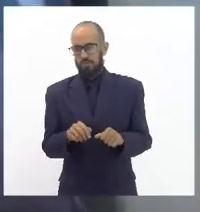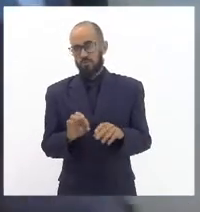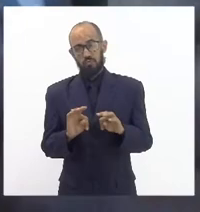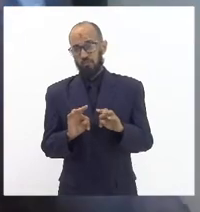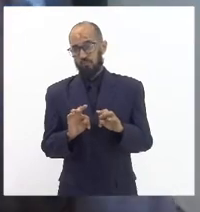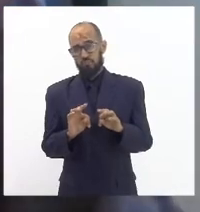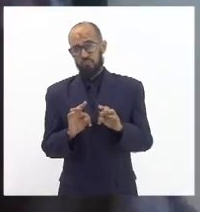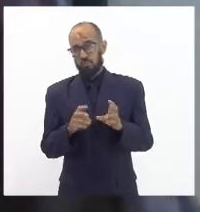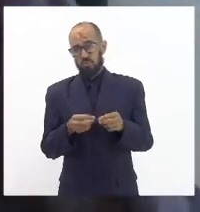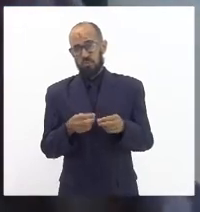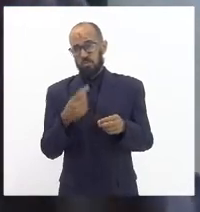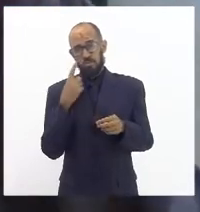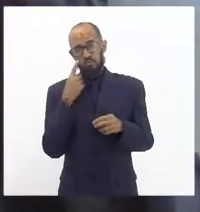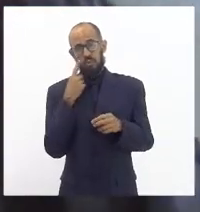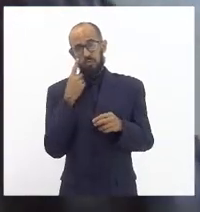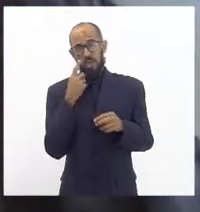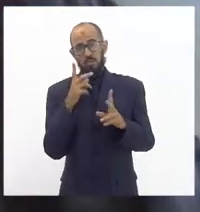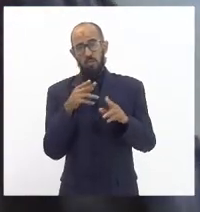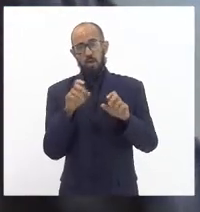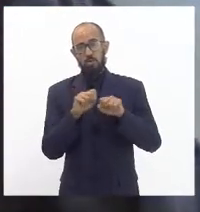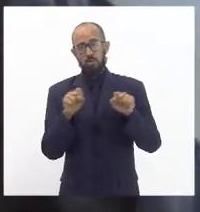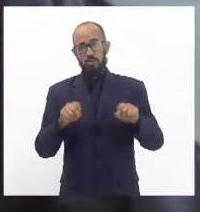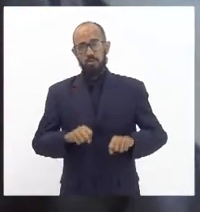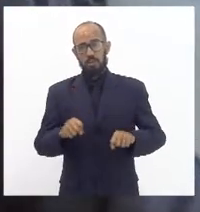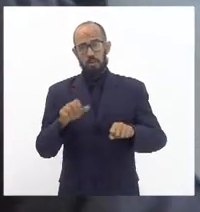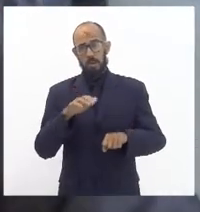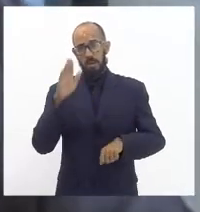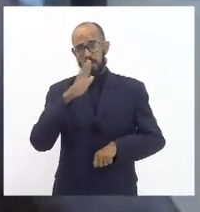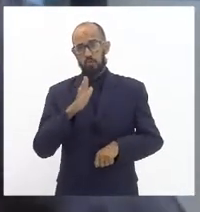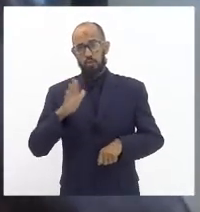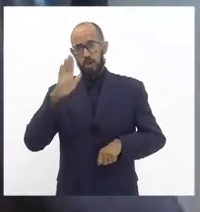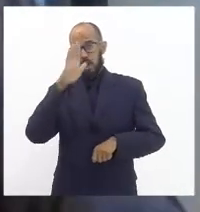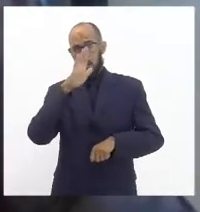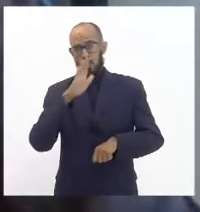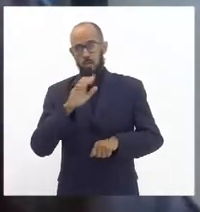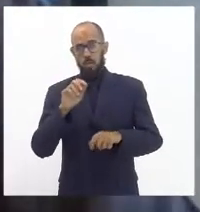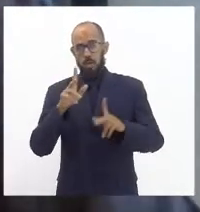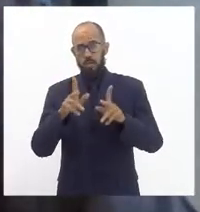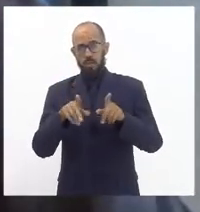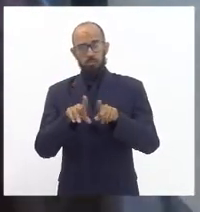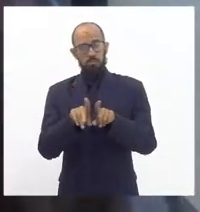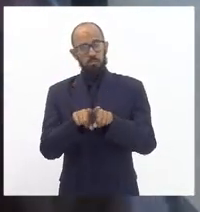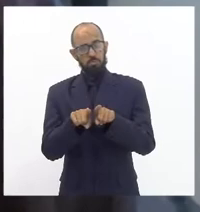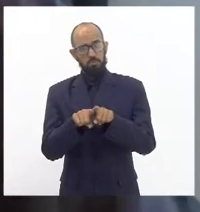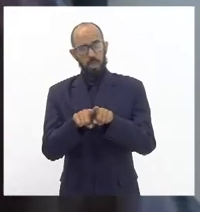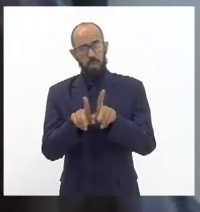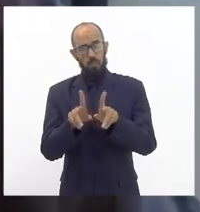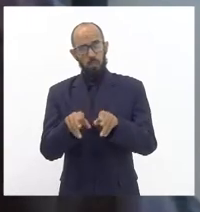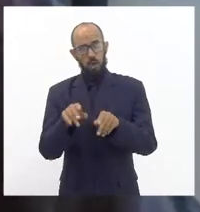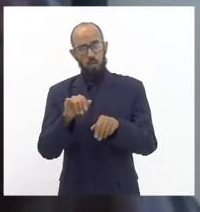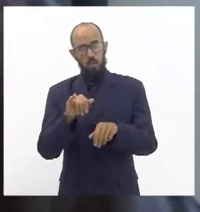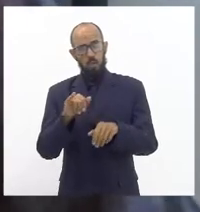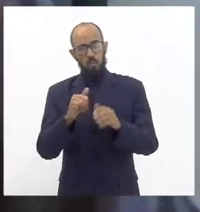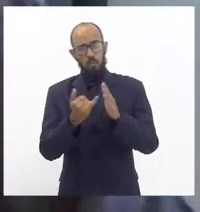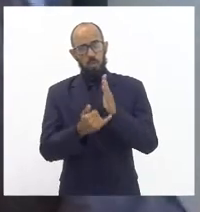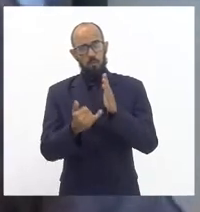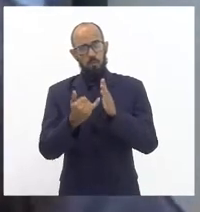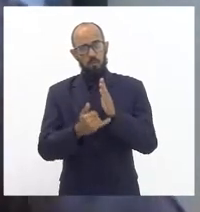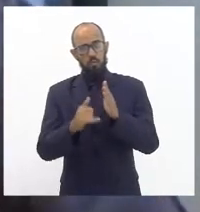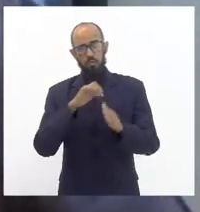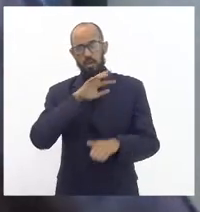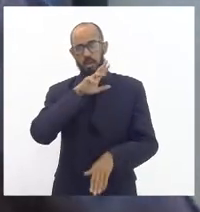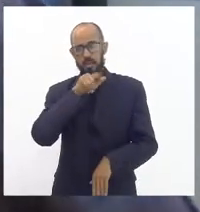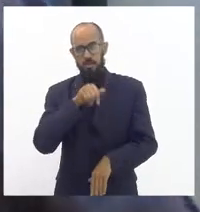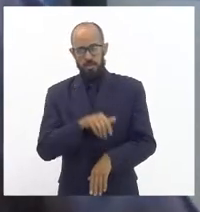Nacional os projetos culturais e como é o sistema do Imposto de Renda não é que algumas coisas são obrigatórias e outras por